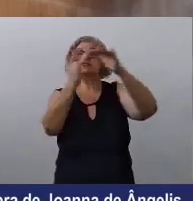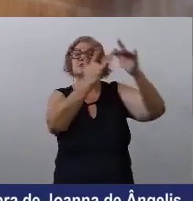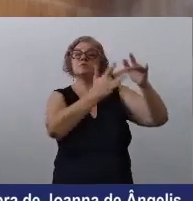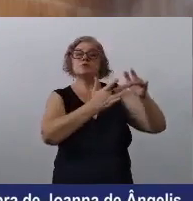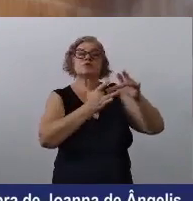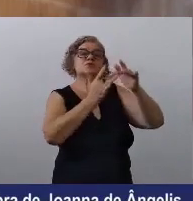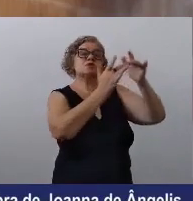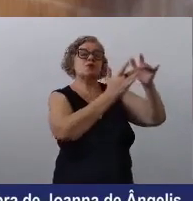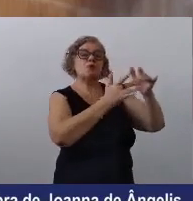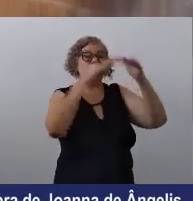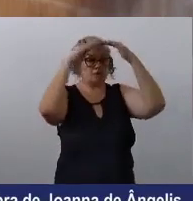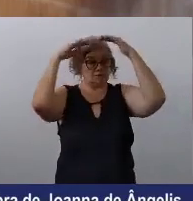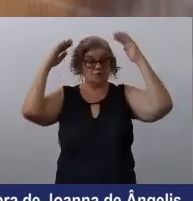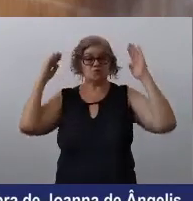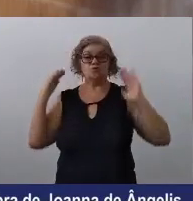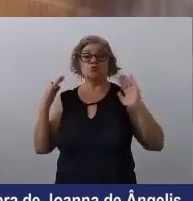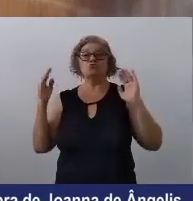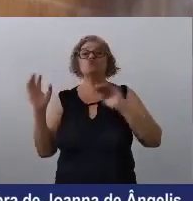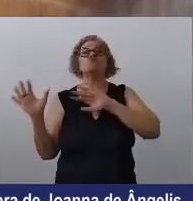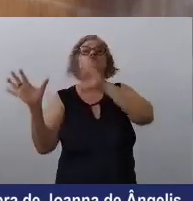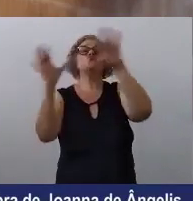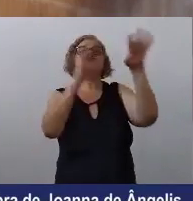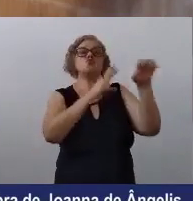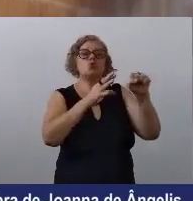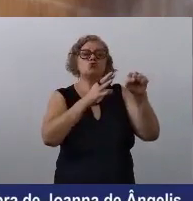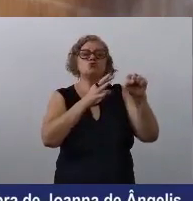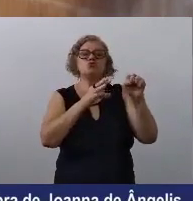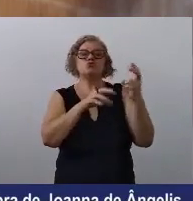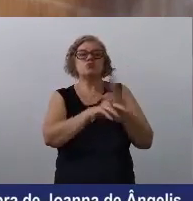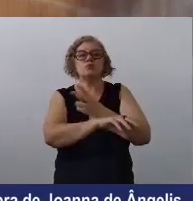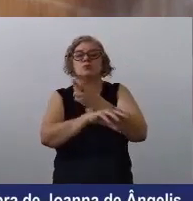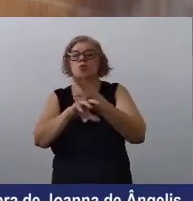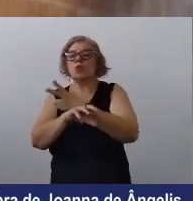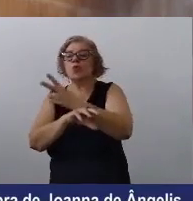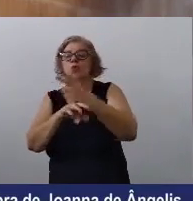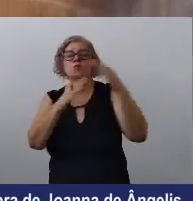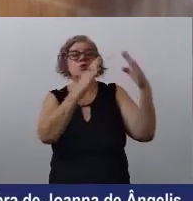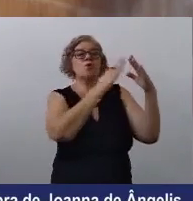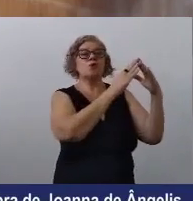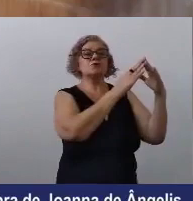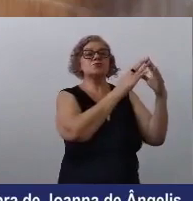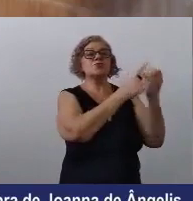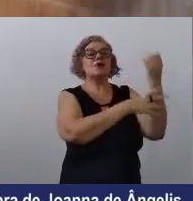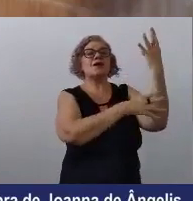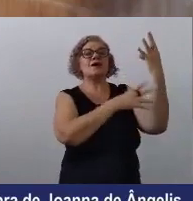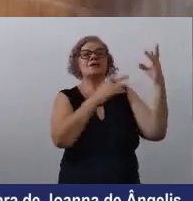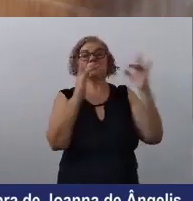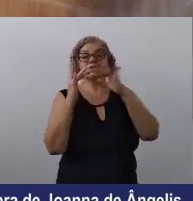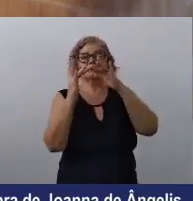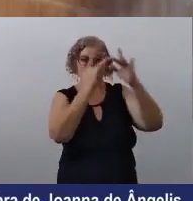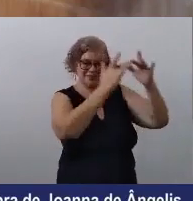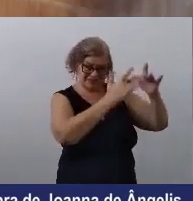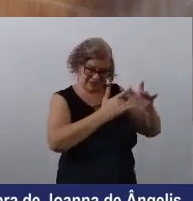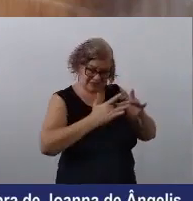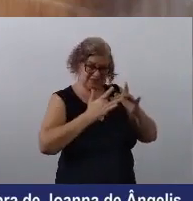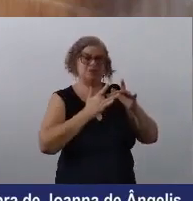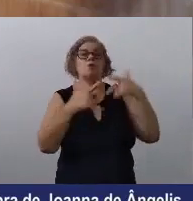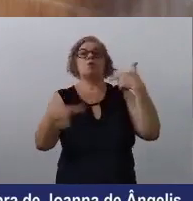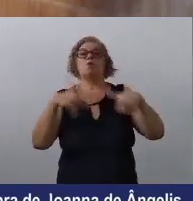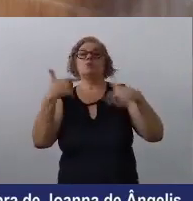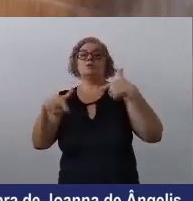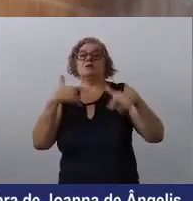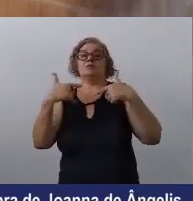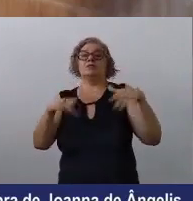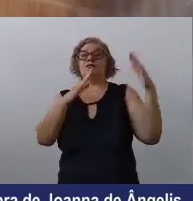estamos vinculados a ela, e ela diz que todos aqueles que buscam a sua casa, que têm uma ligação mais direta